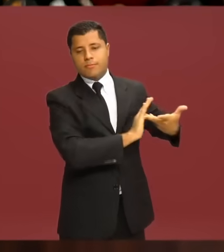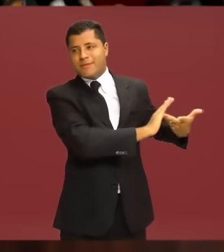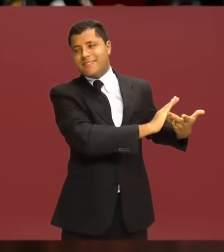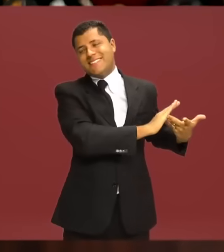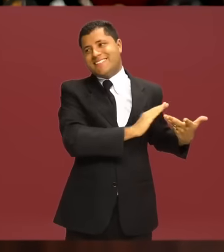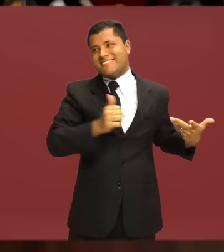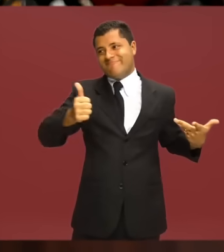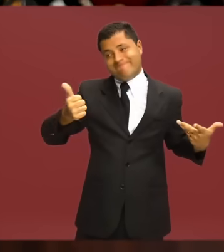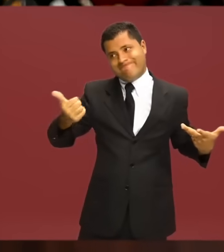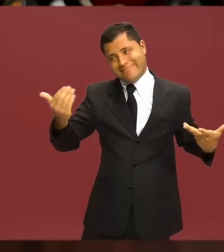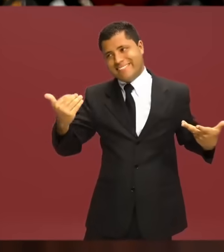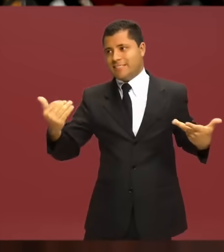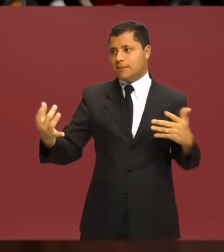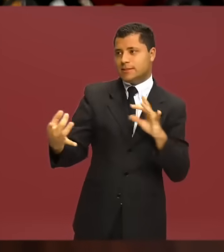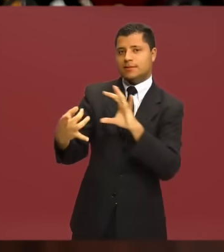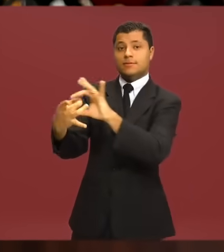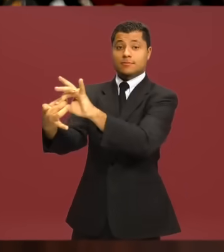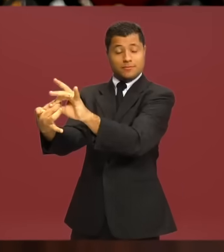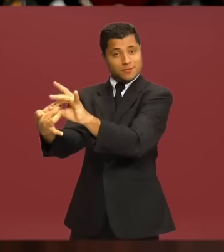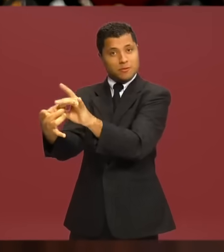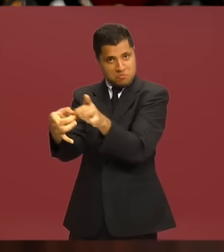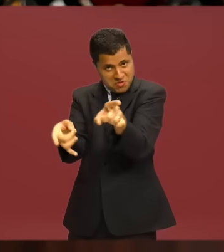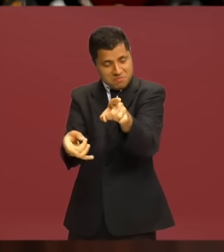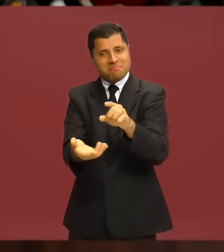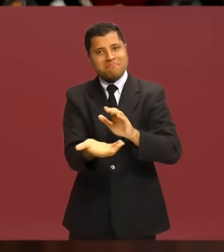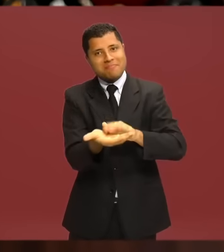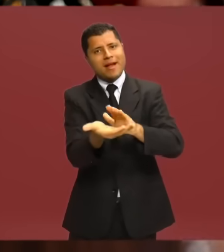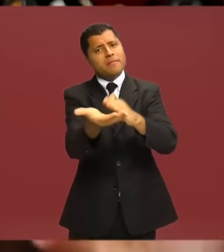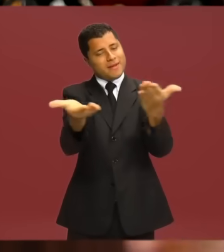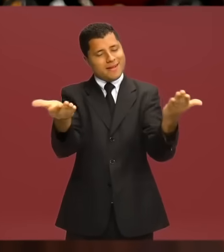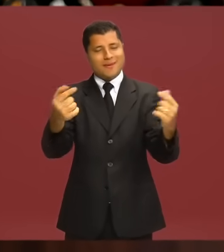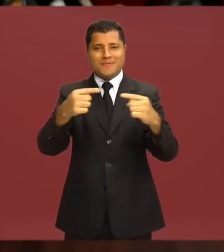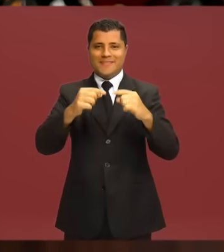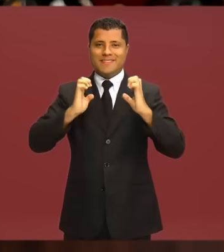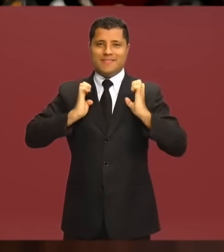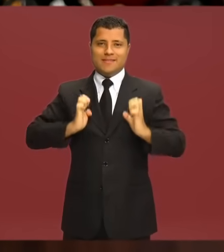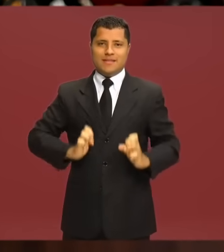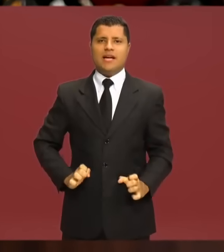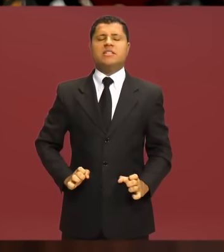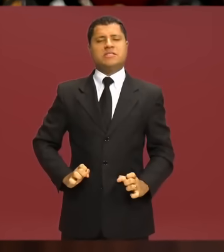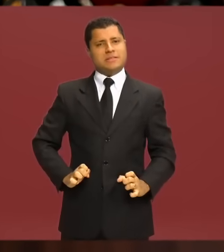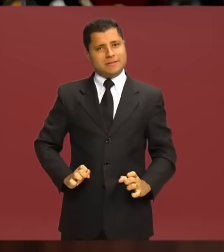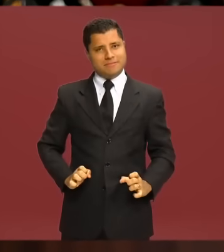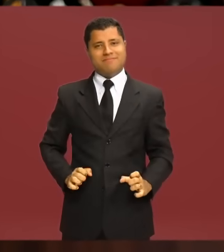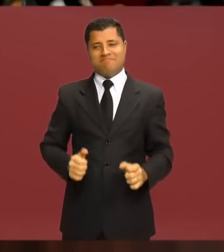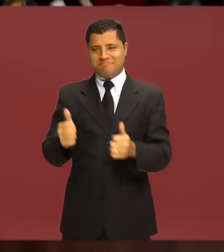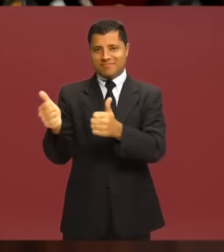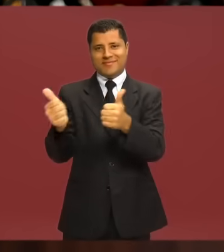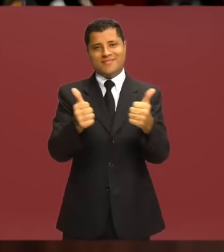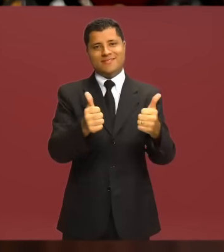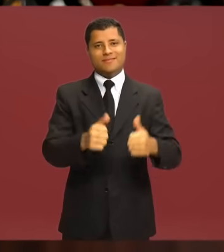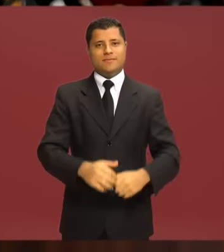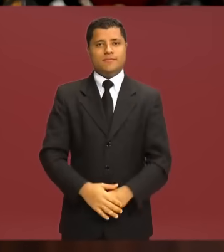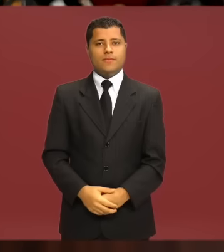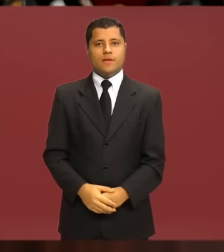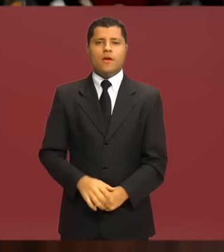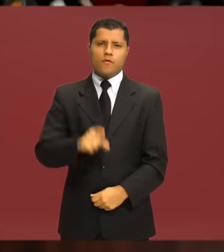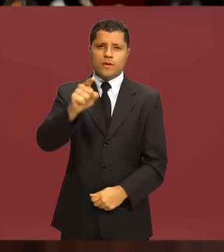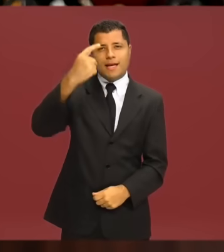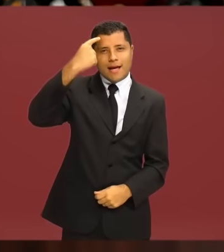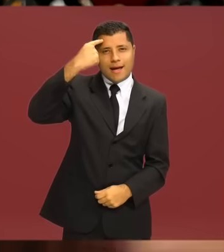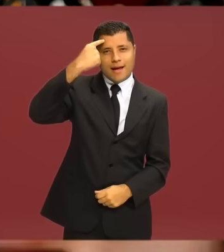mão da dos nossos desejos mais profundos e nesse caso Eh estamos agindo de forma